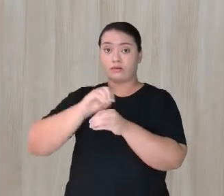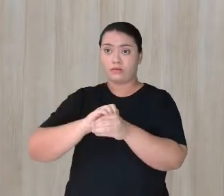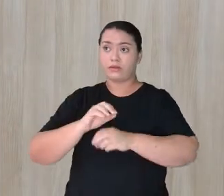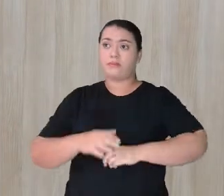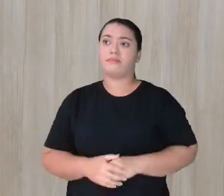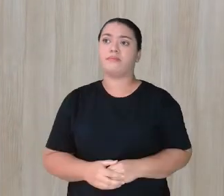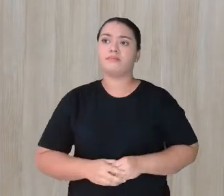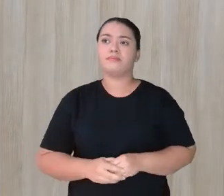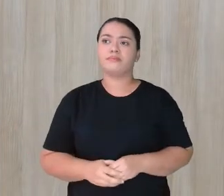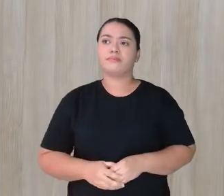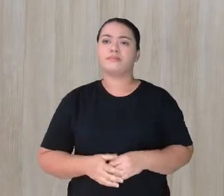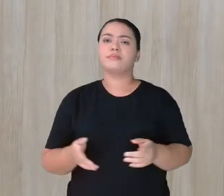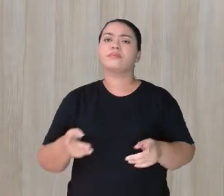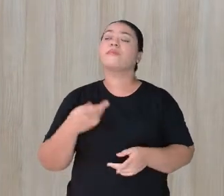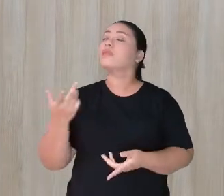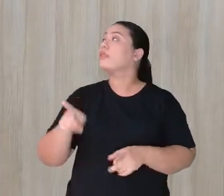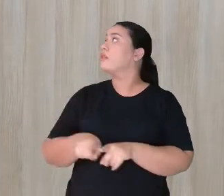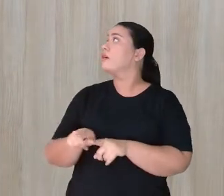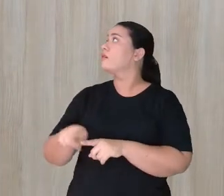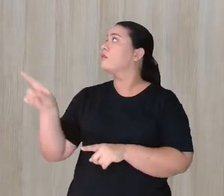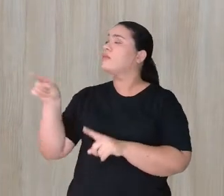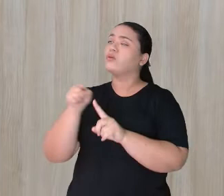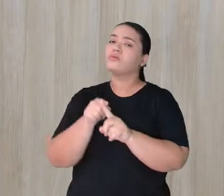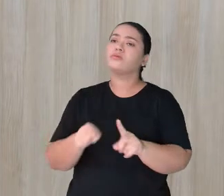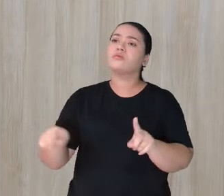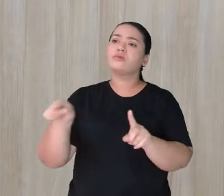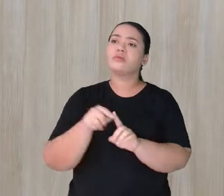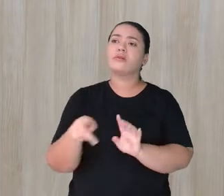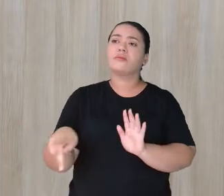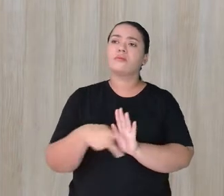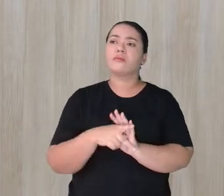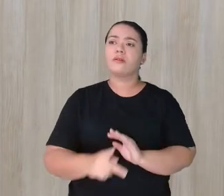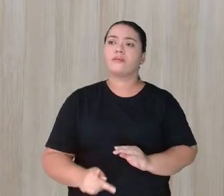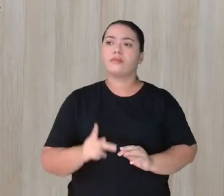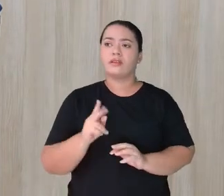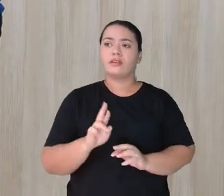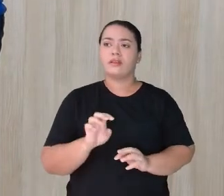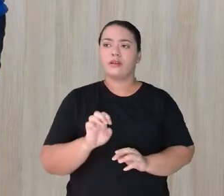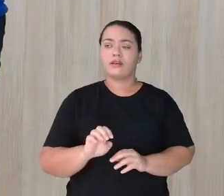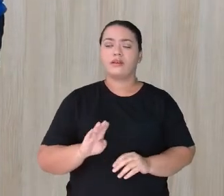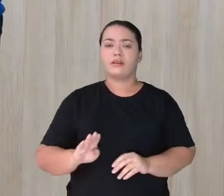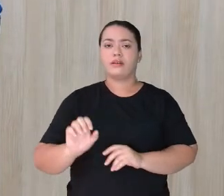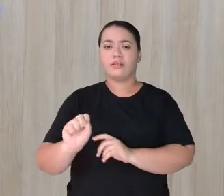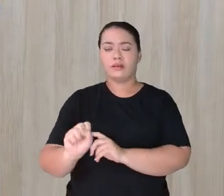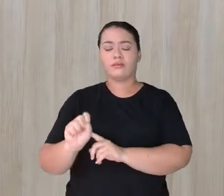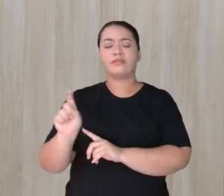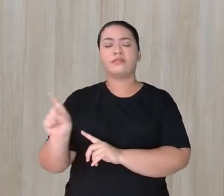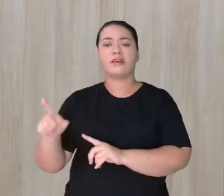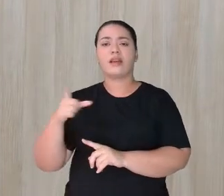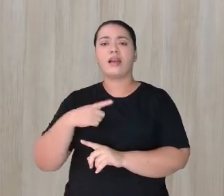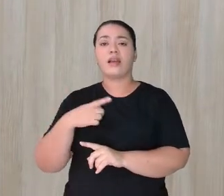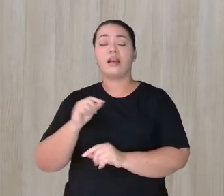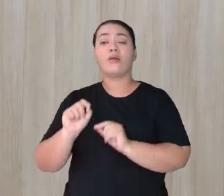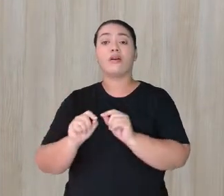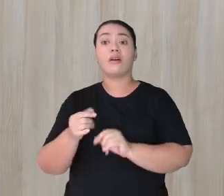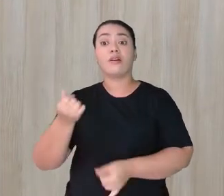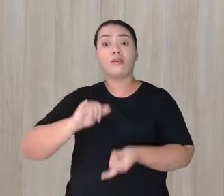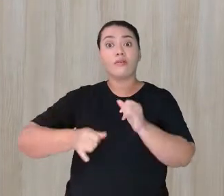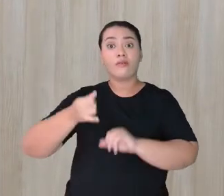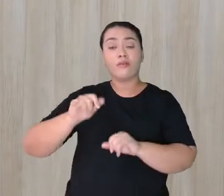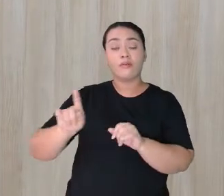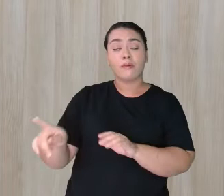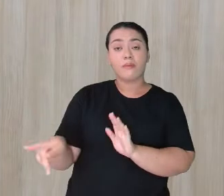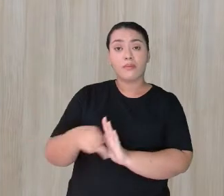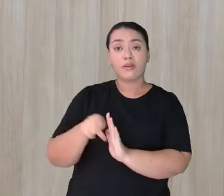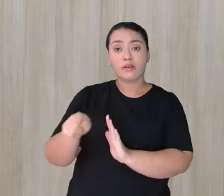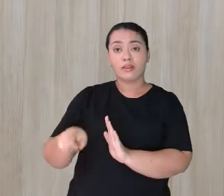E no ciclo de Krebs, né, ocorre a oxidação de fontes energéticas e essas fontes, né,